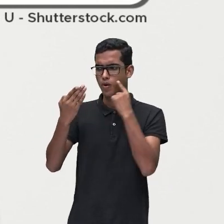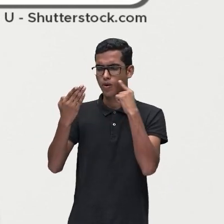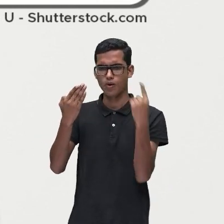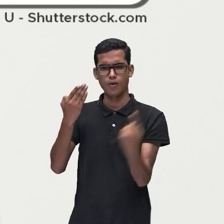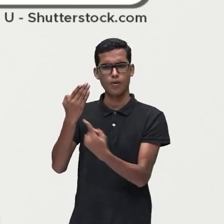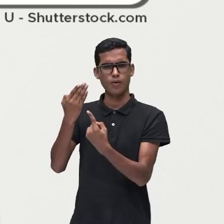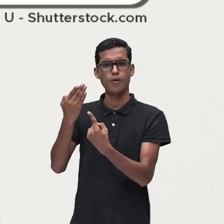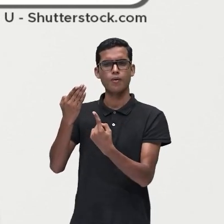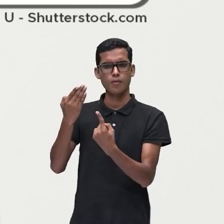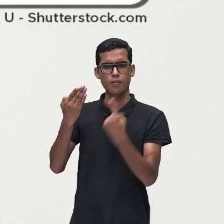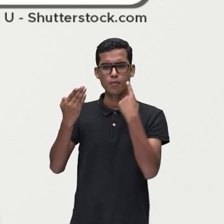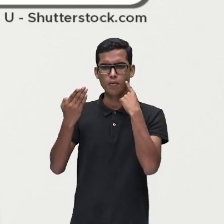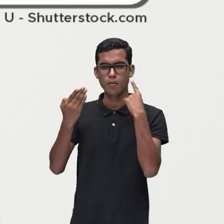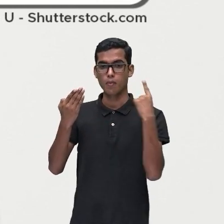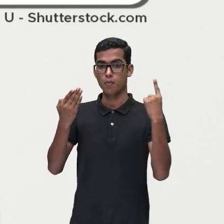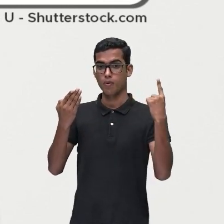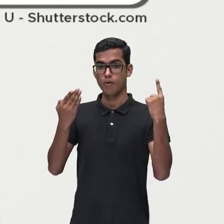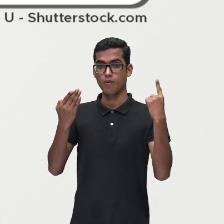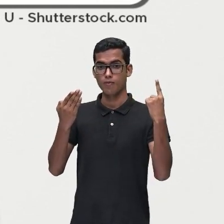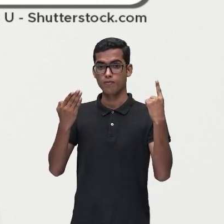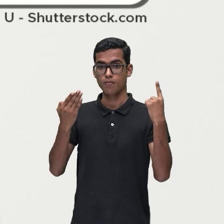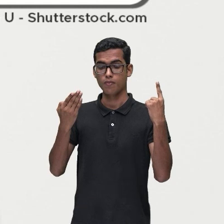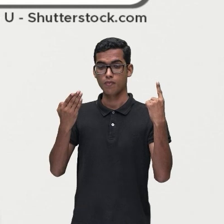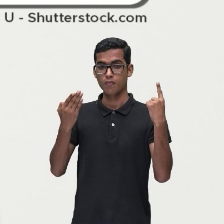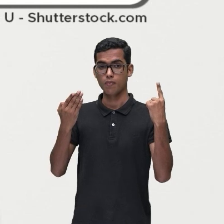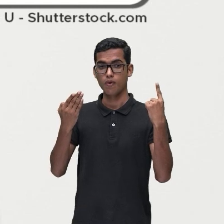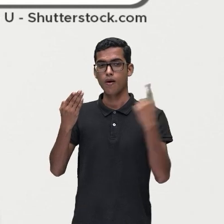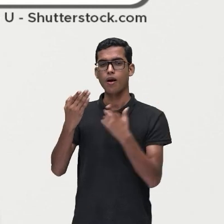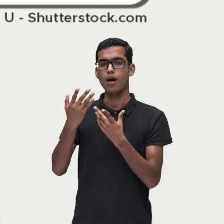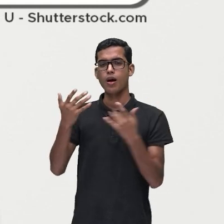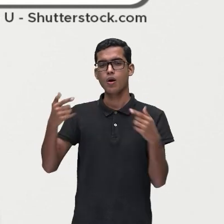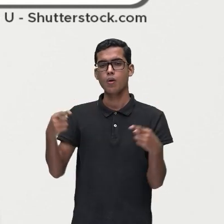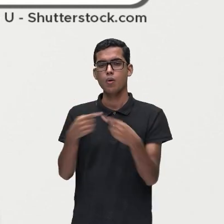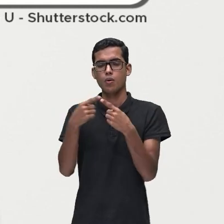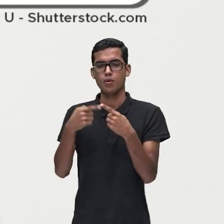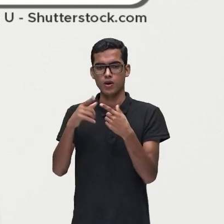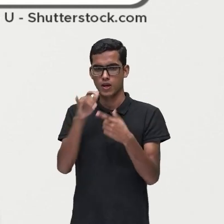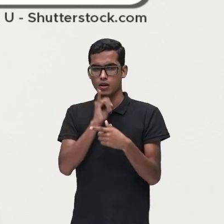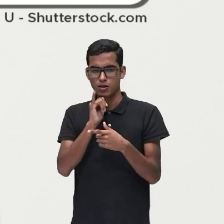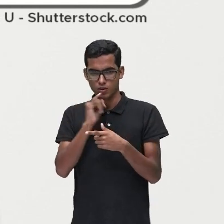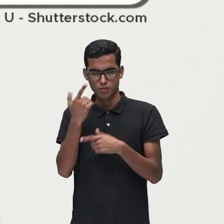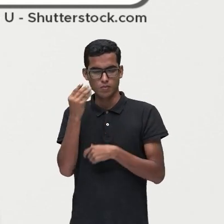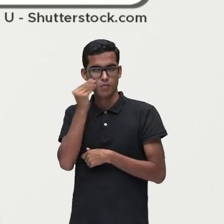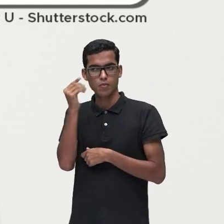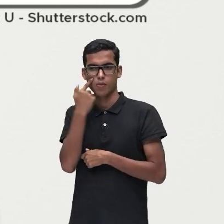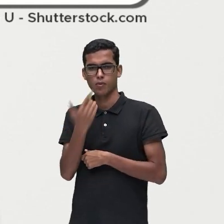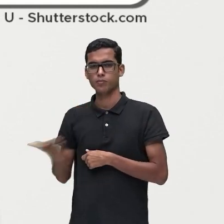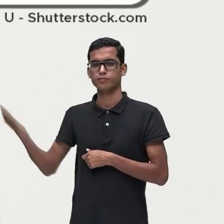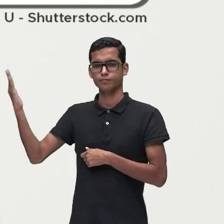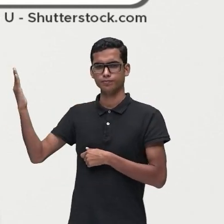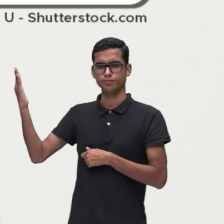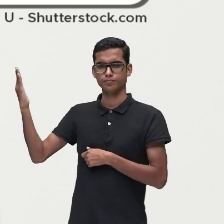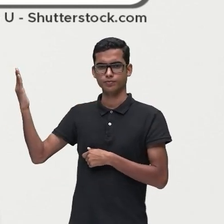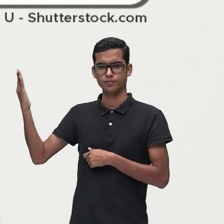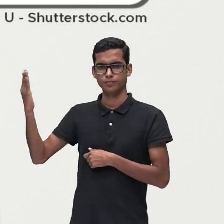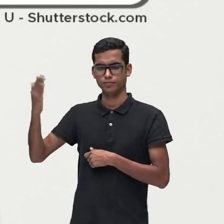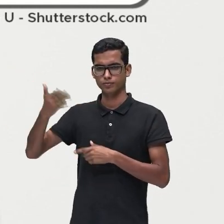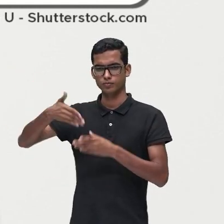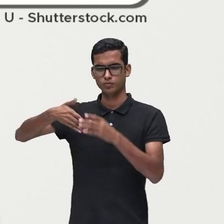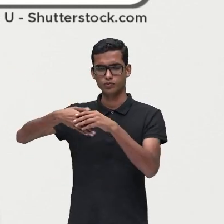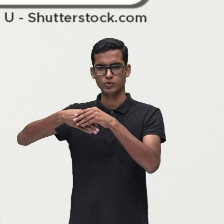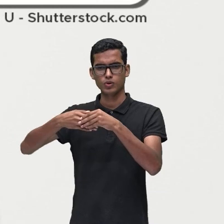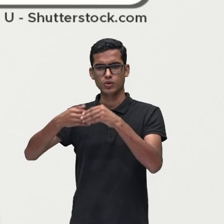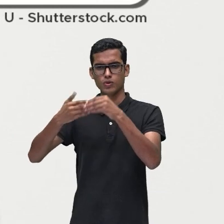que o formato é o encontro de dois planos inclinados. Então, observem aqui a lâmina do machado, né? Em